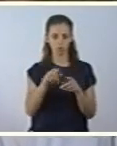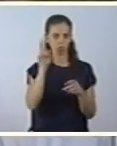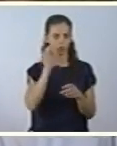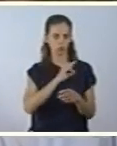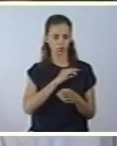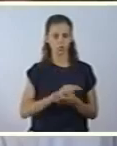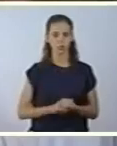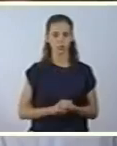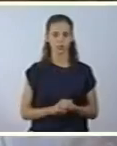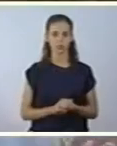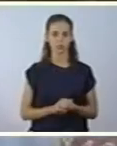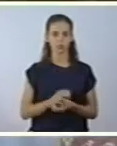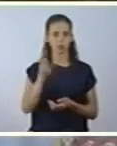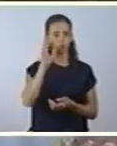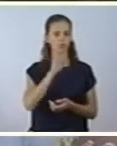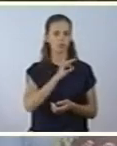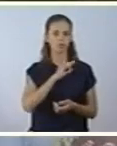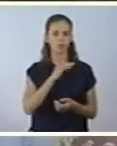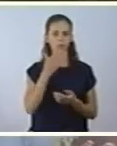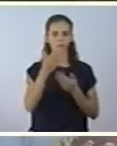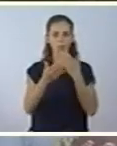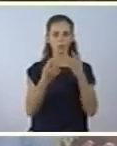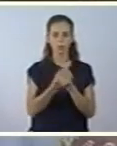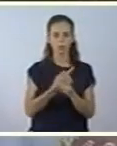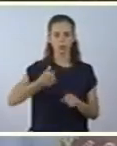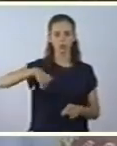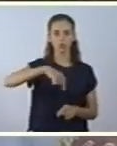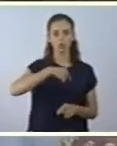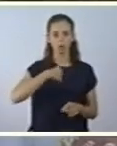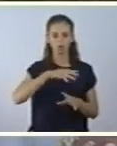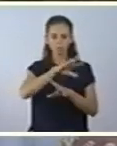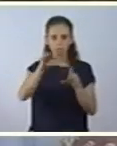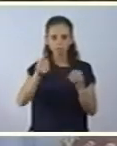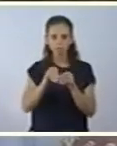Senhor. Ouvi, Senhor, as nossas súplicas e